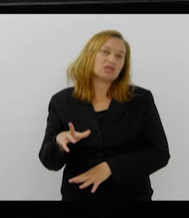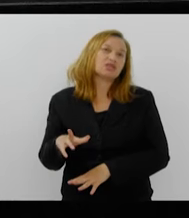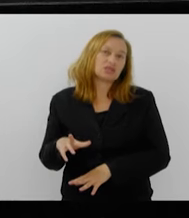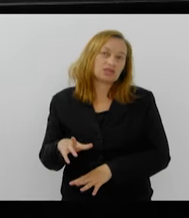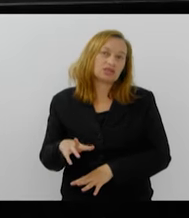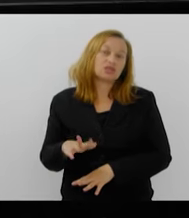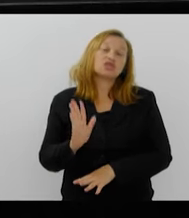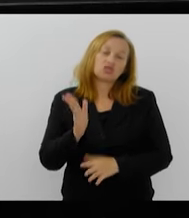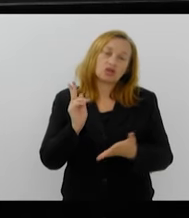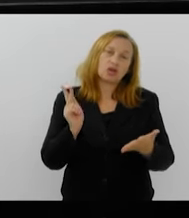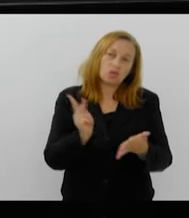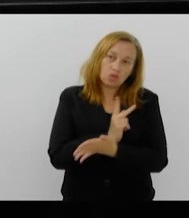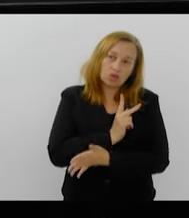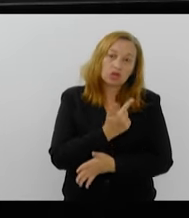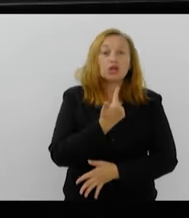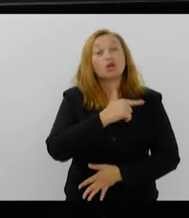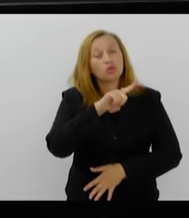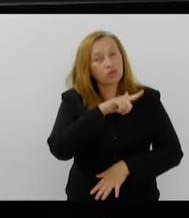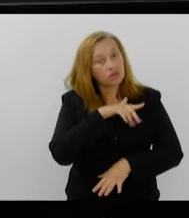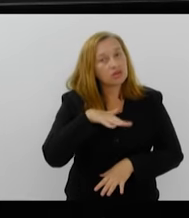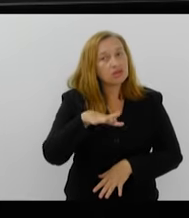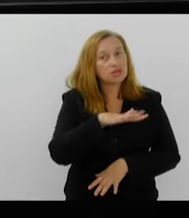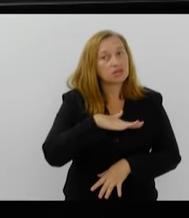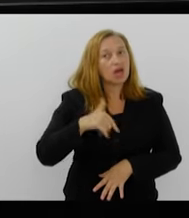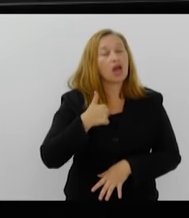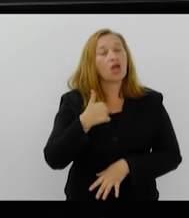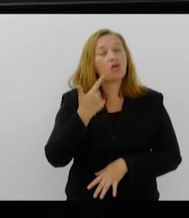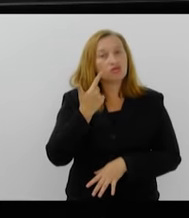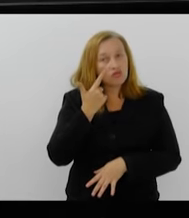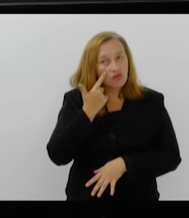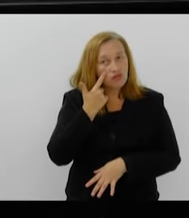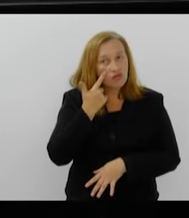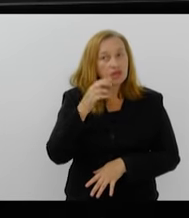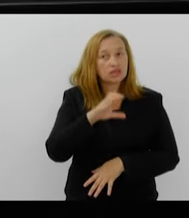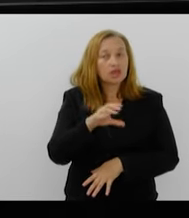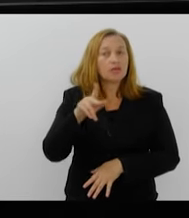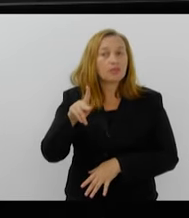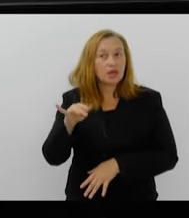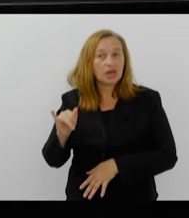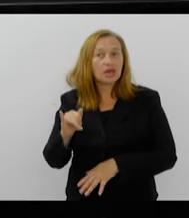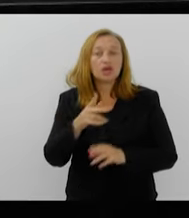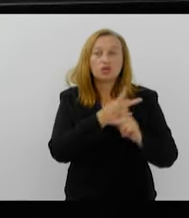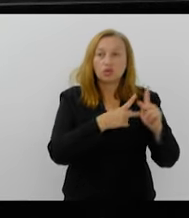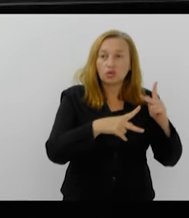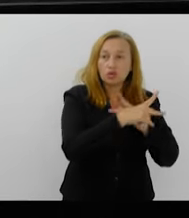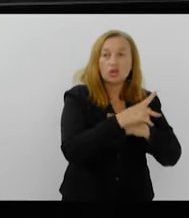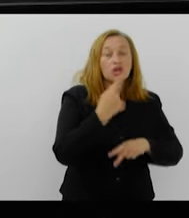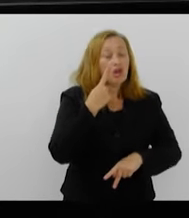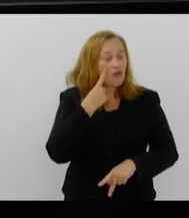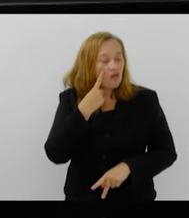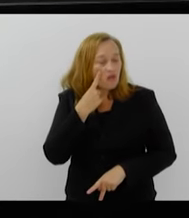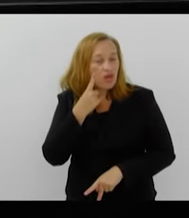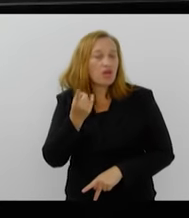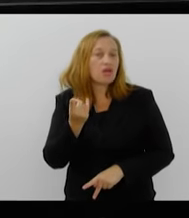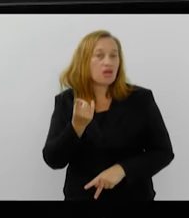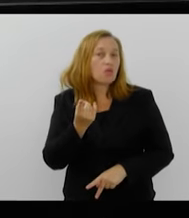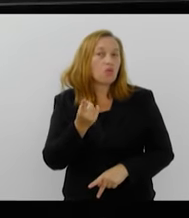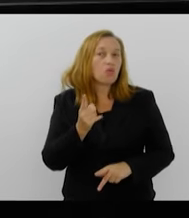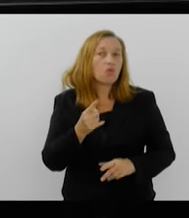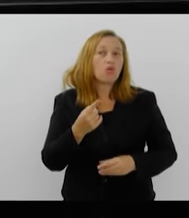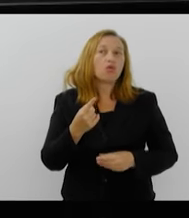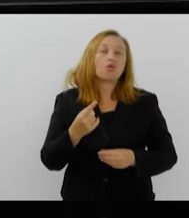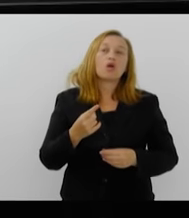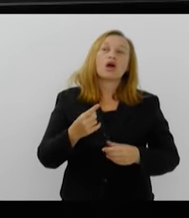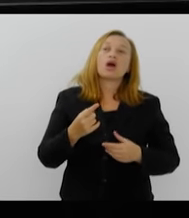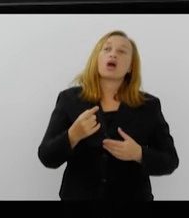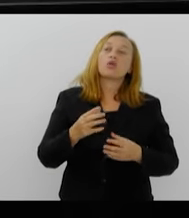já aconteceu em outras eras, eu participei aqui da CPI do Rio Previdência e vi bem de perto que foi a Operação